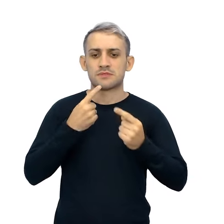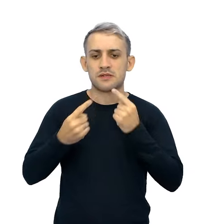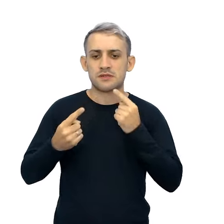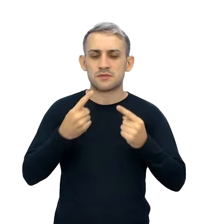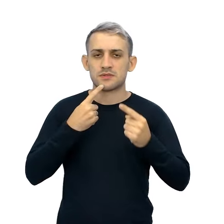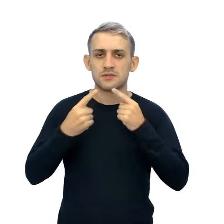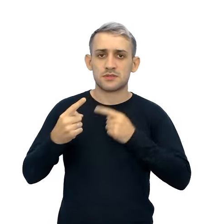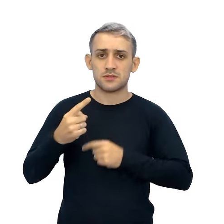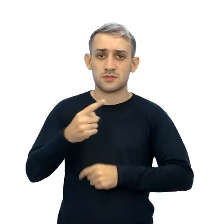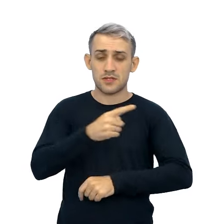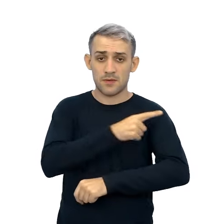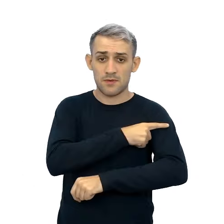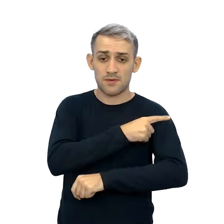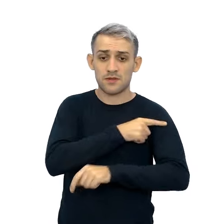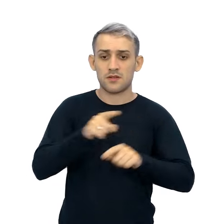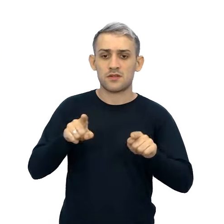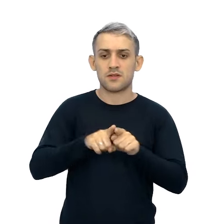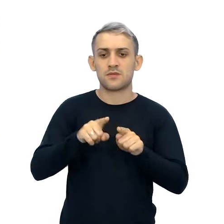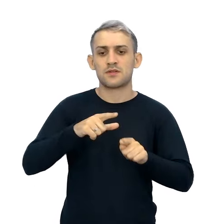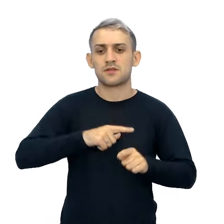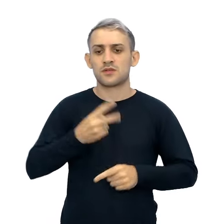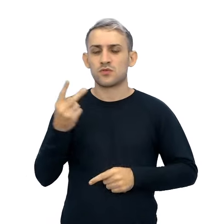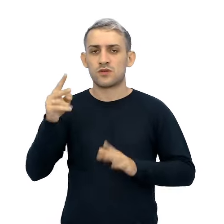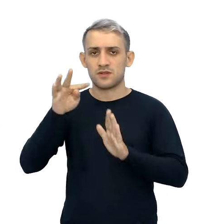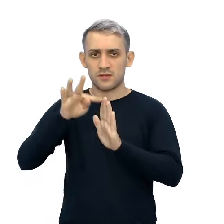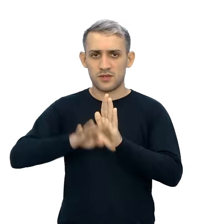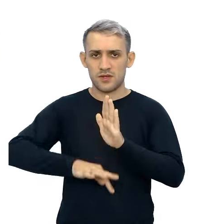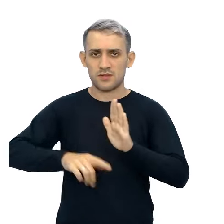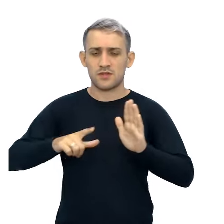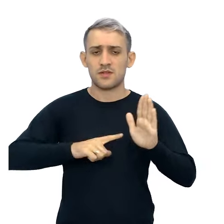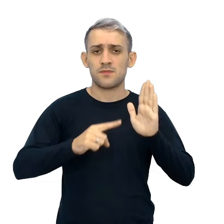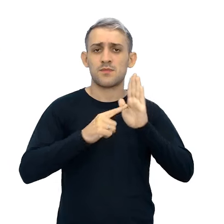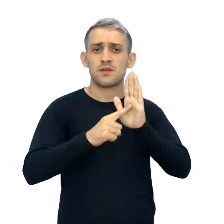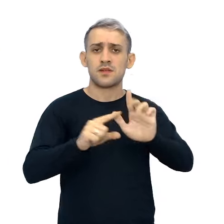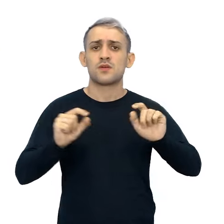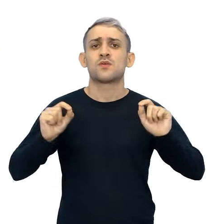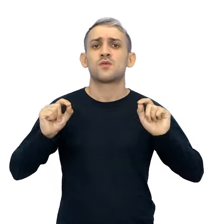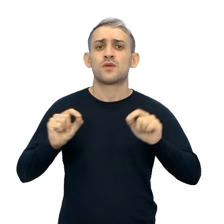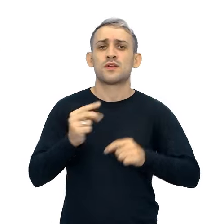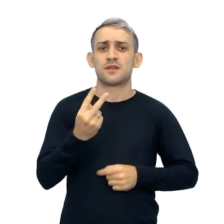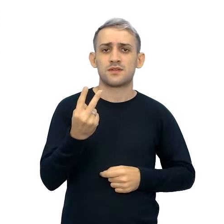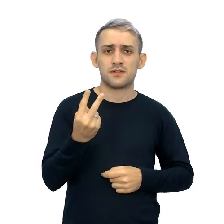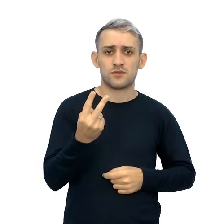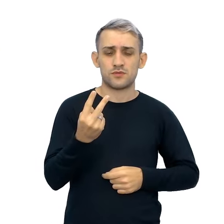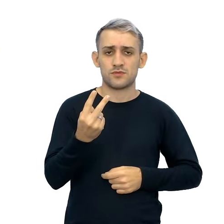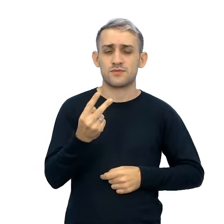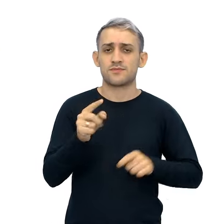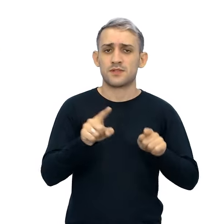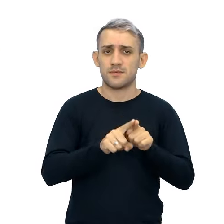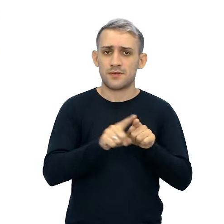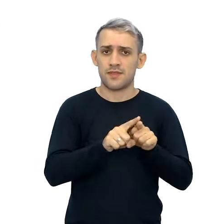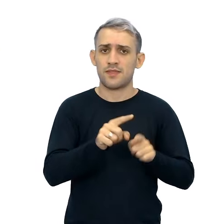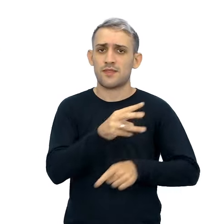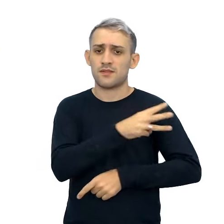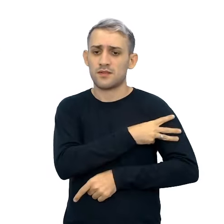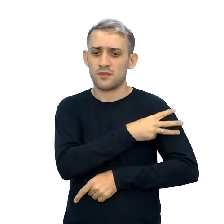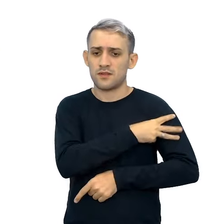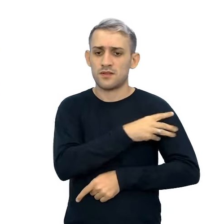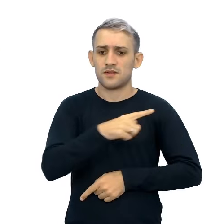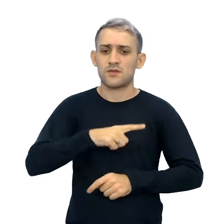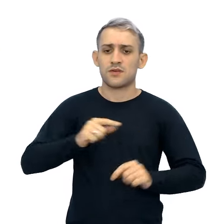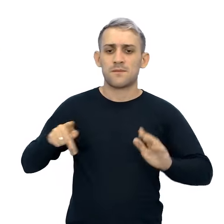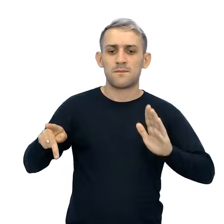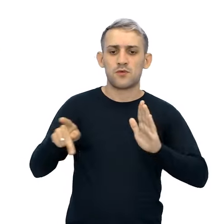série. E dois textos que estão representados aí nas sequências da segunda e da terceira série, que estão relacionados ao